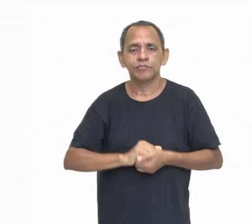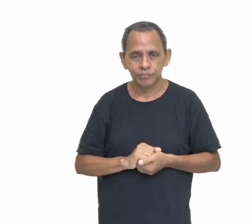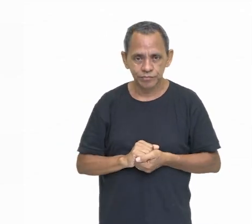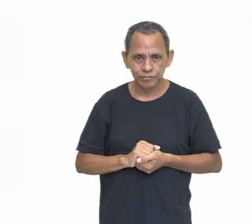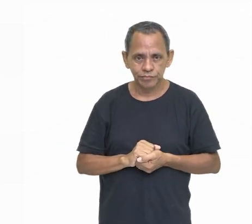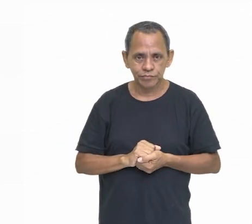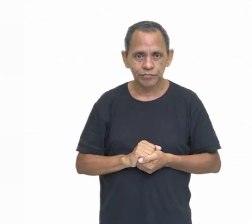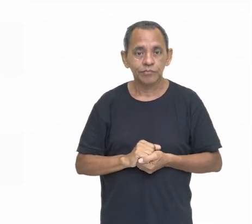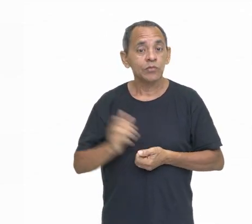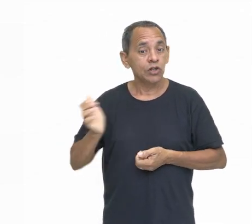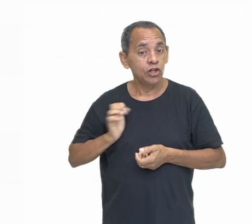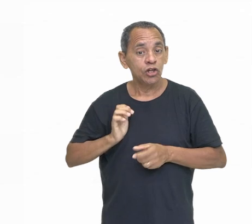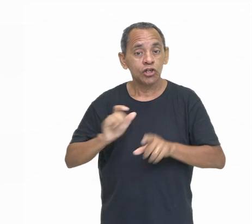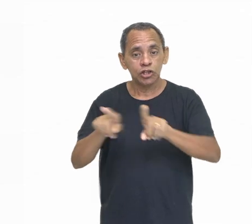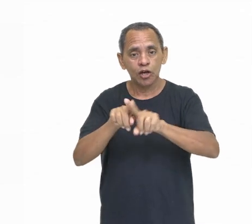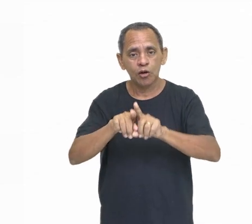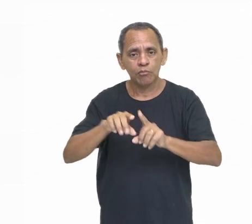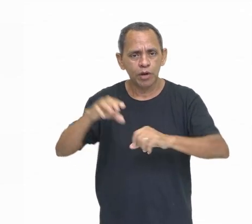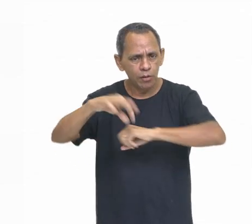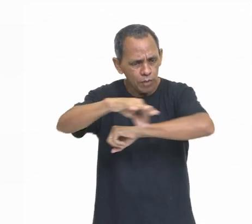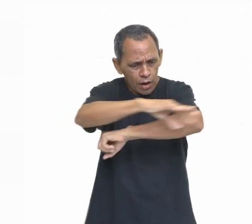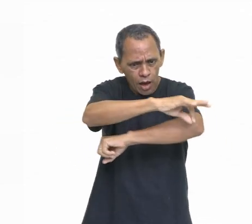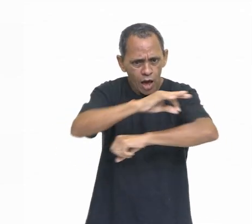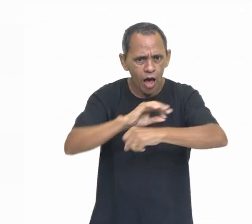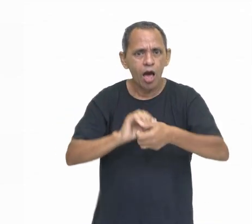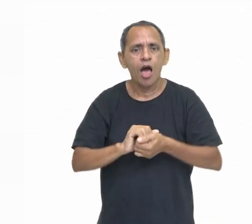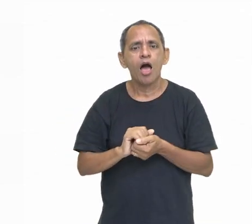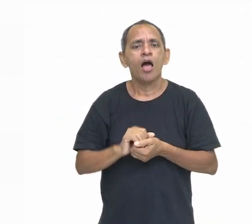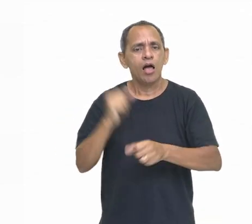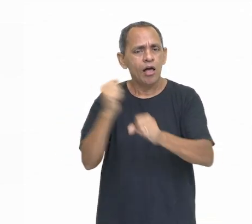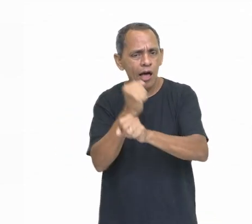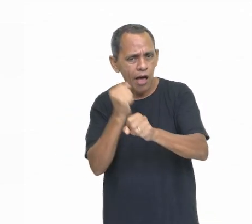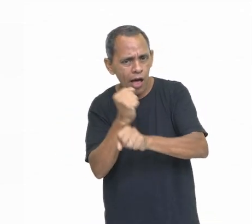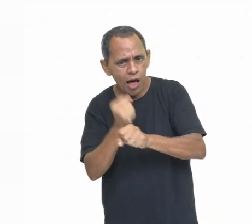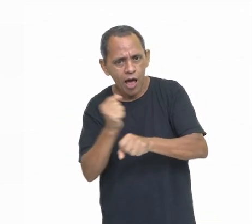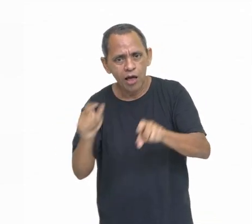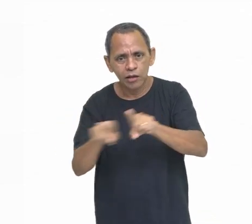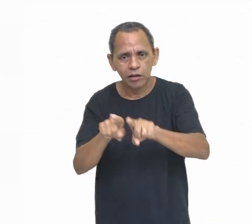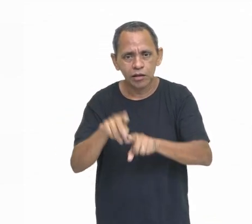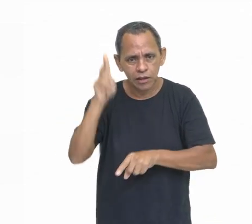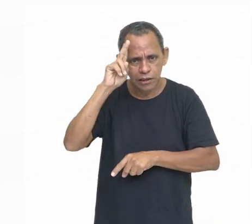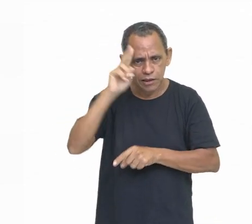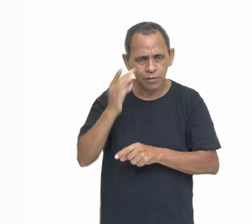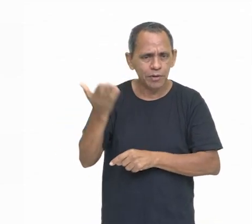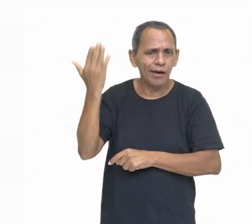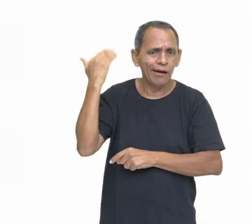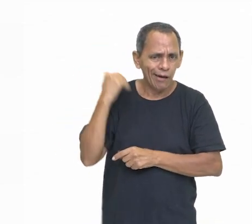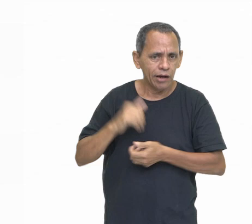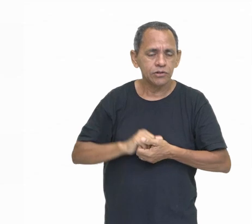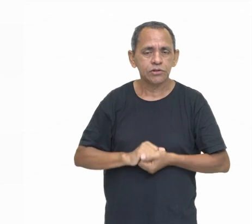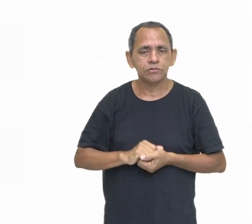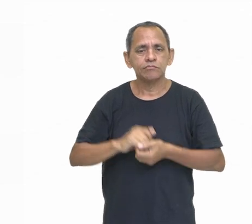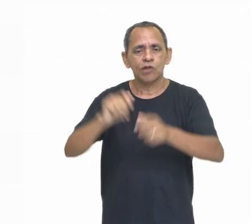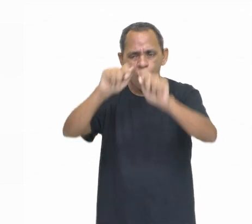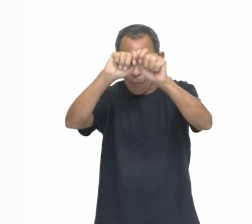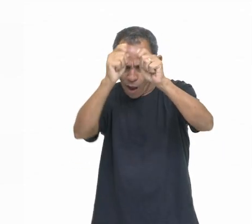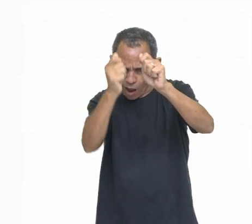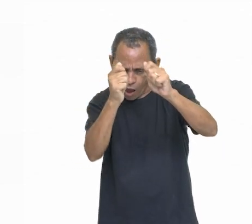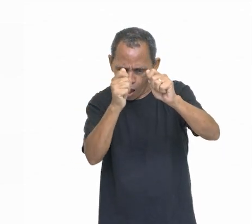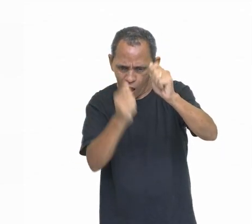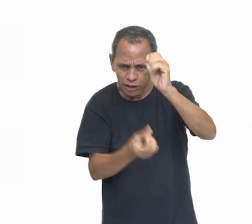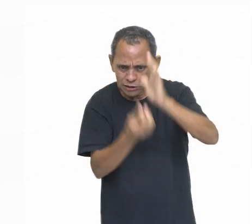monumental, como a gente pôde ver, né, onde o professor estava anteriormente. Né? Esculturas